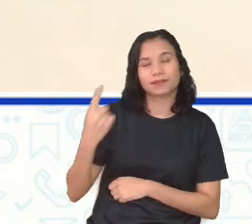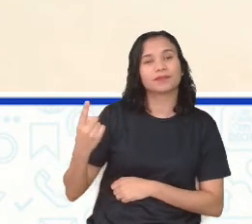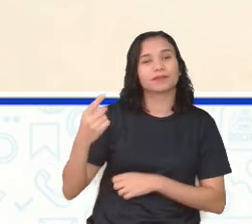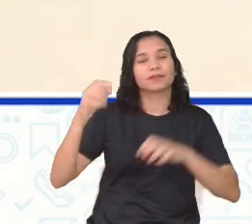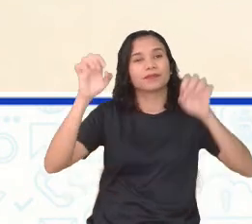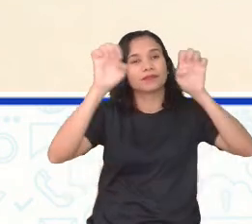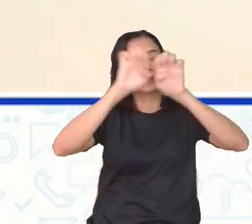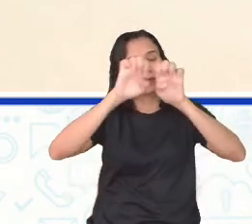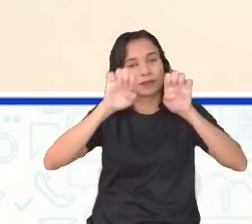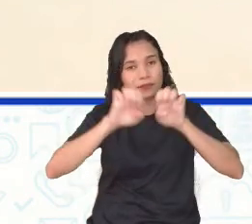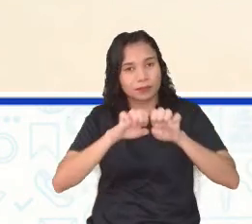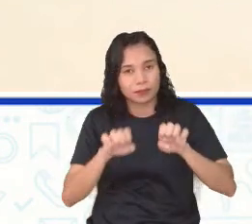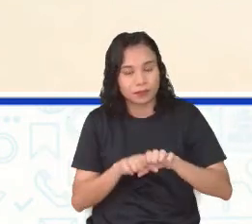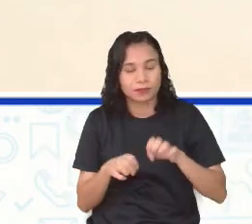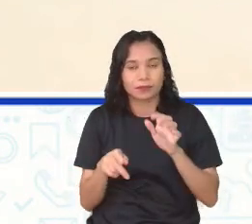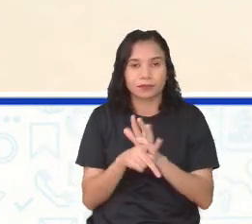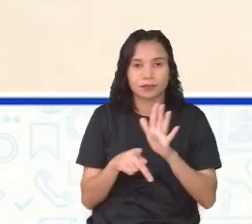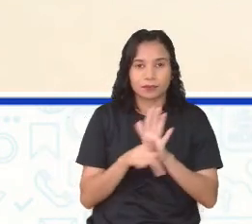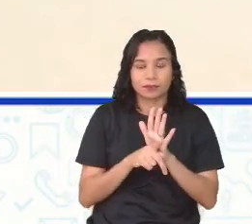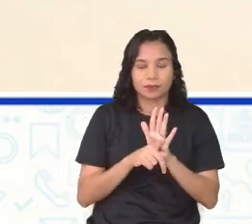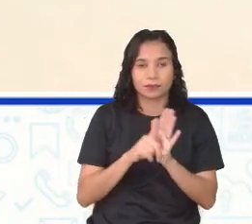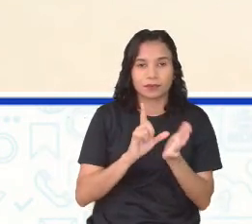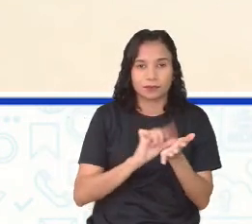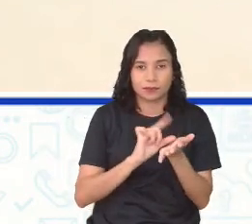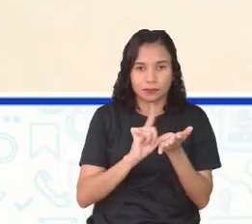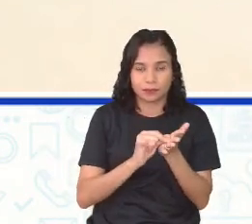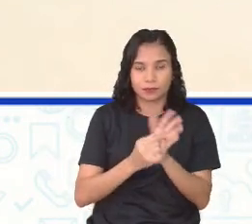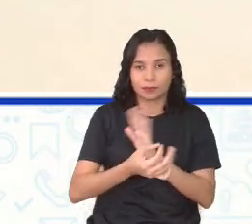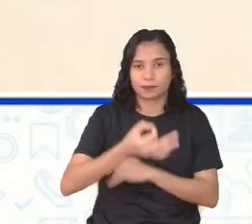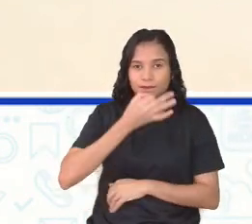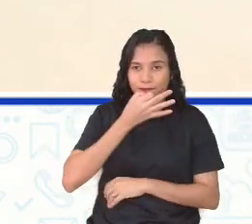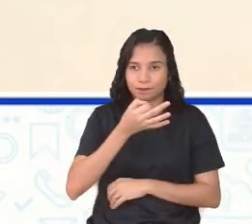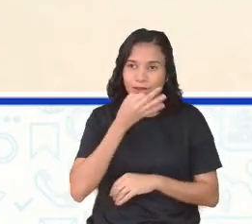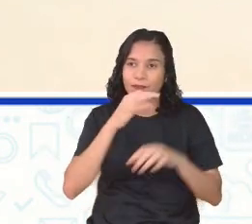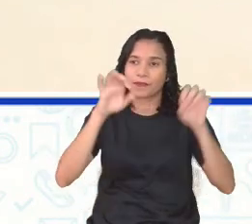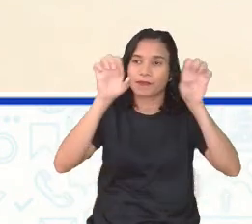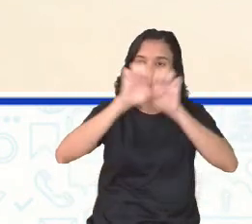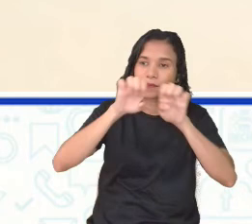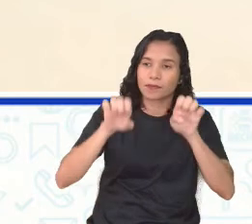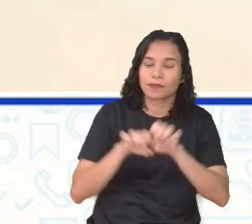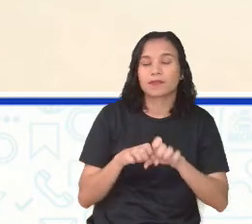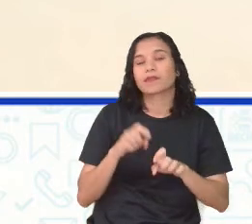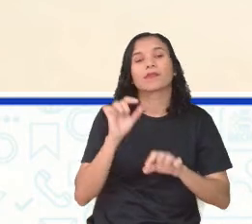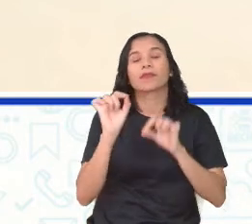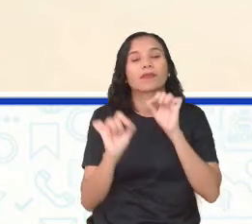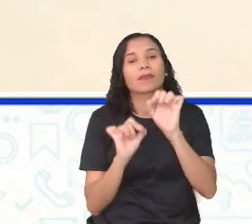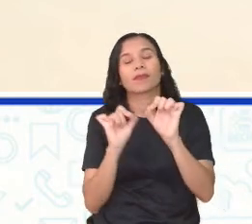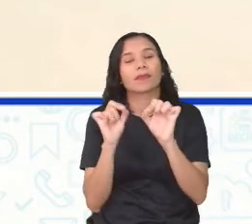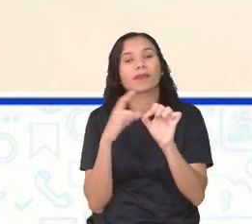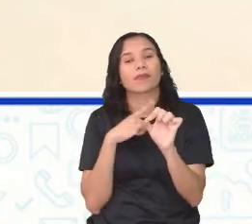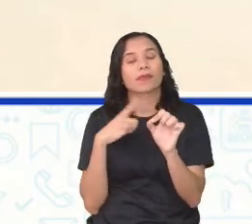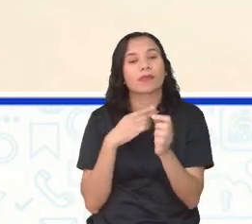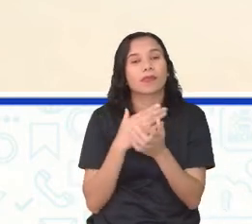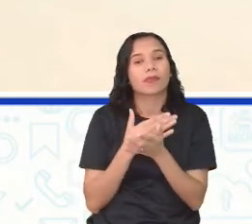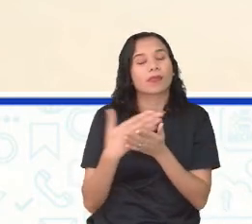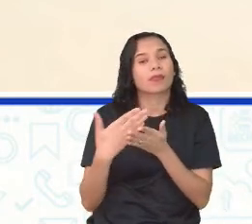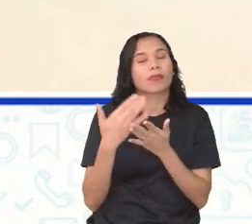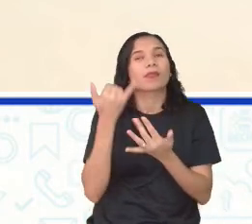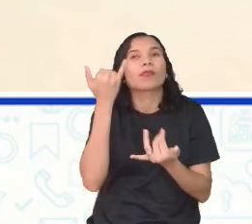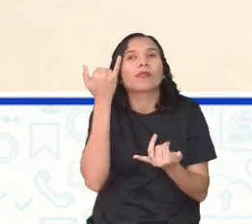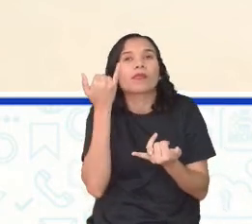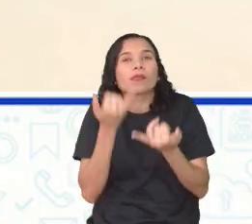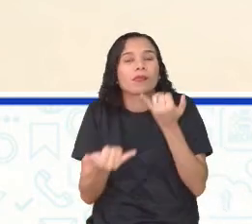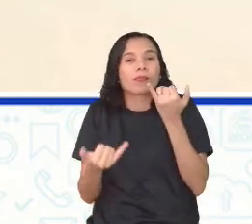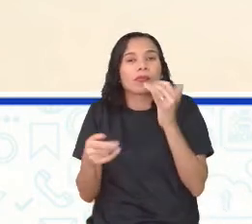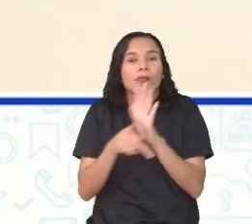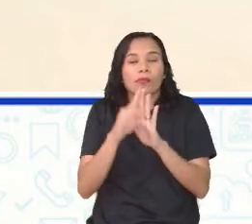Então, a estrutura de um artigo de opinião, não é? A estrutura de um artigo de opinião, ele é